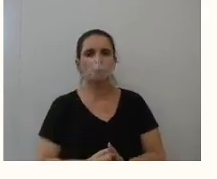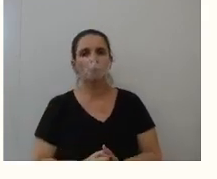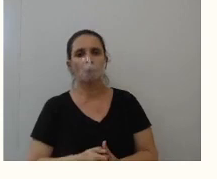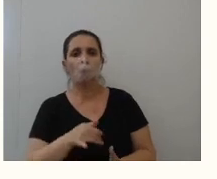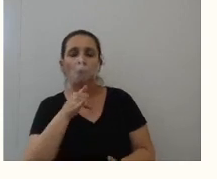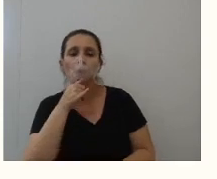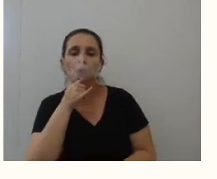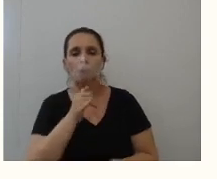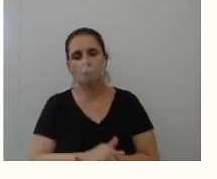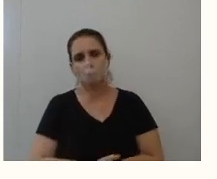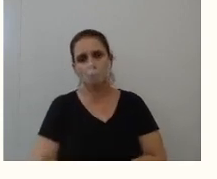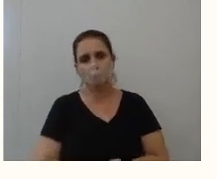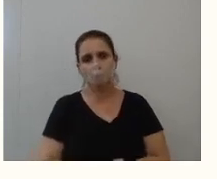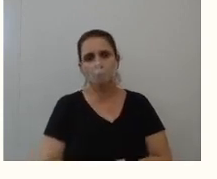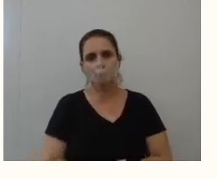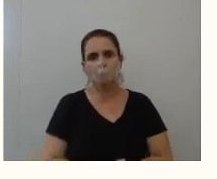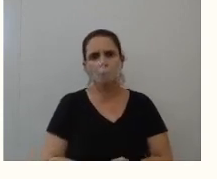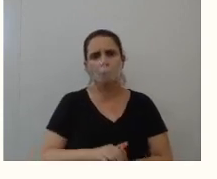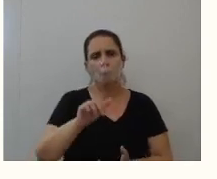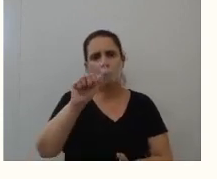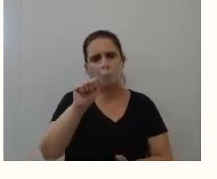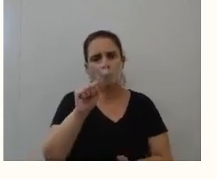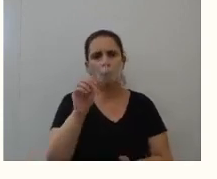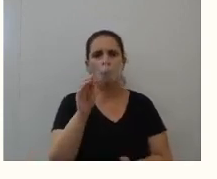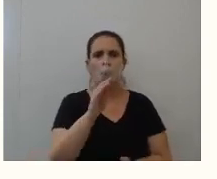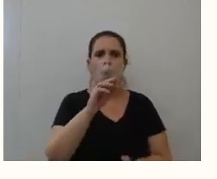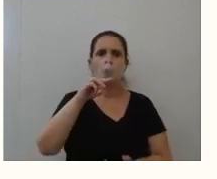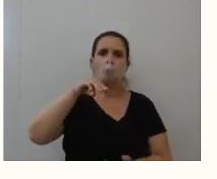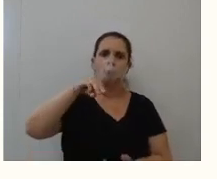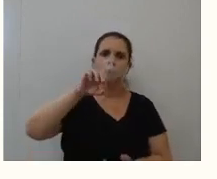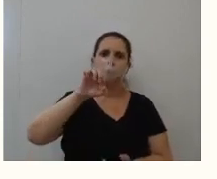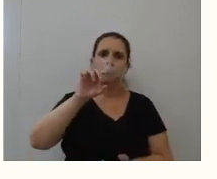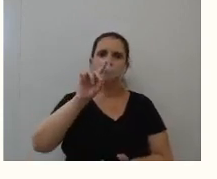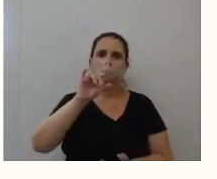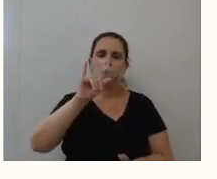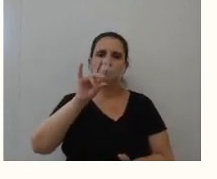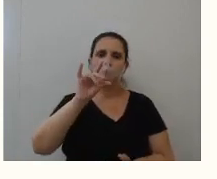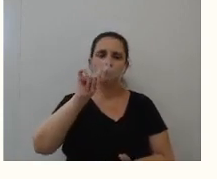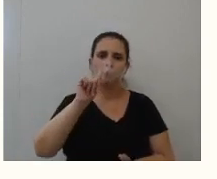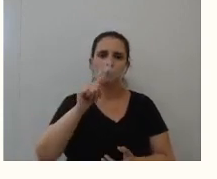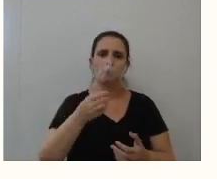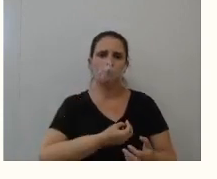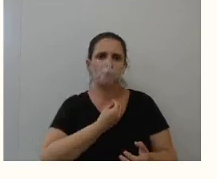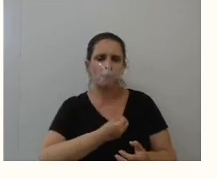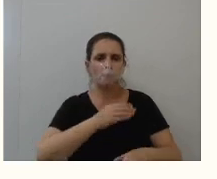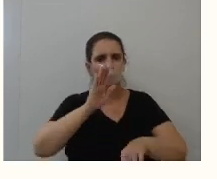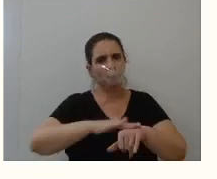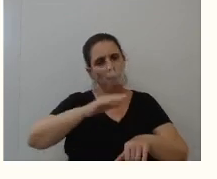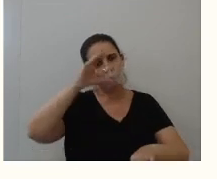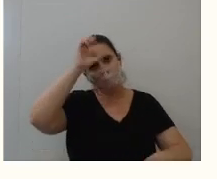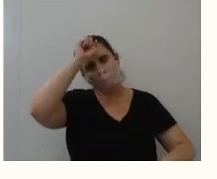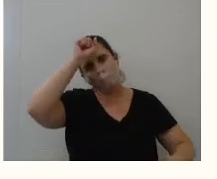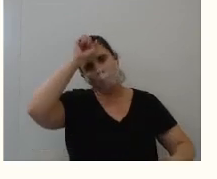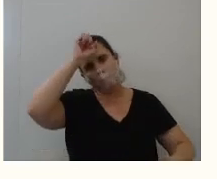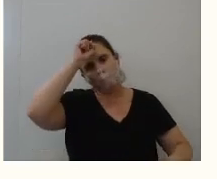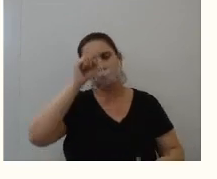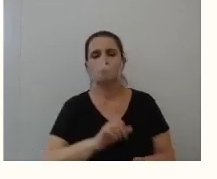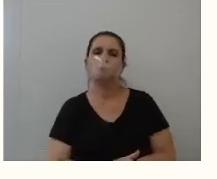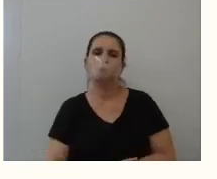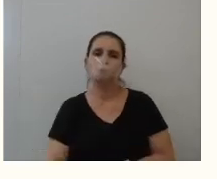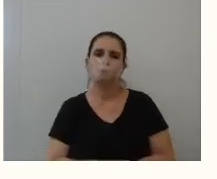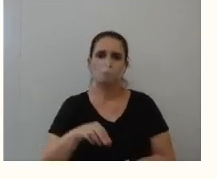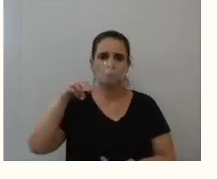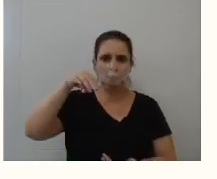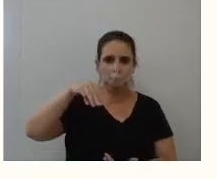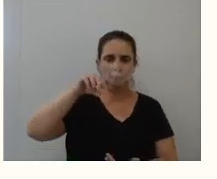aos exemplos. À medida que se vive, mais se aprende. Ó, à